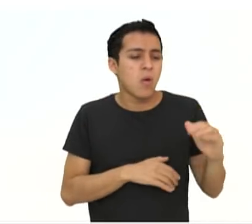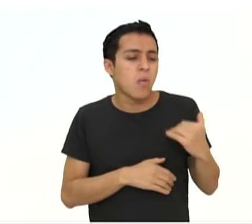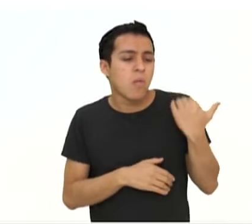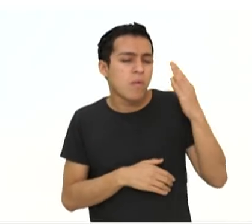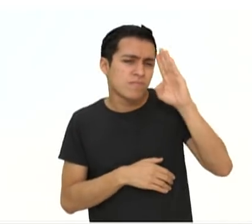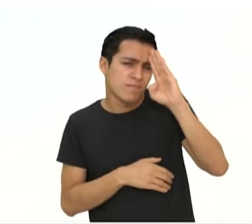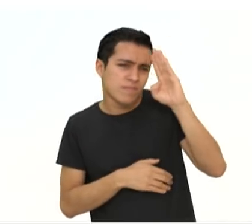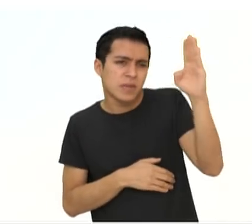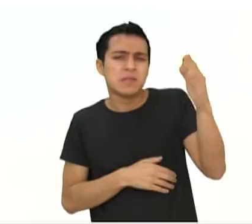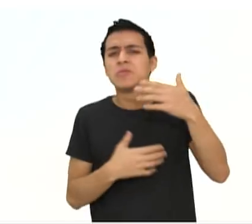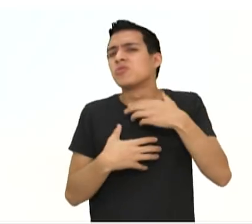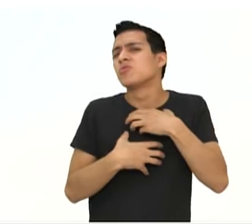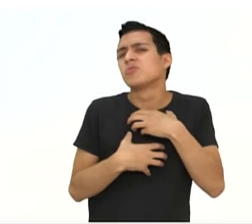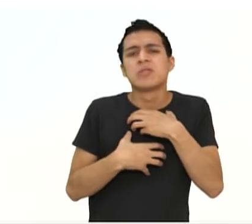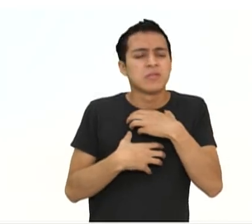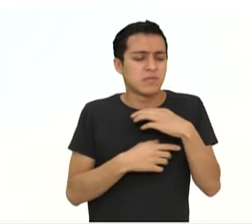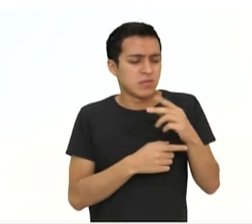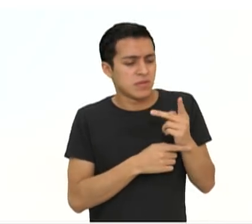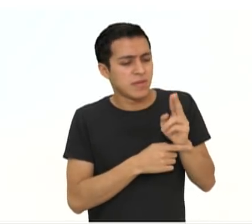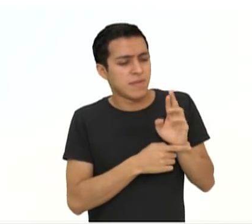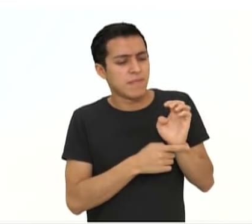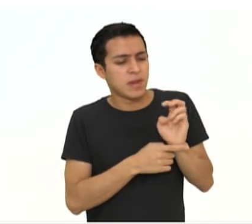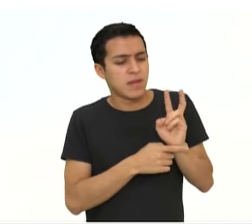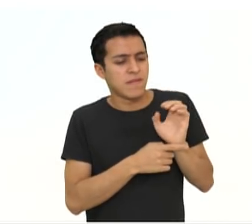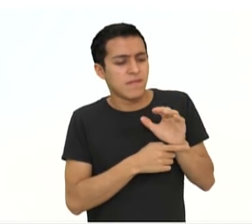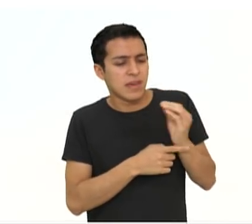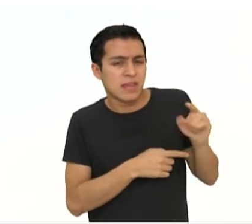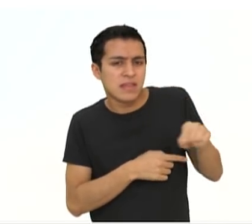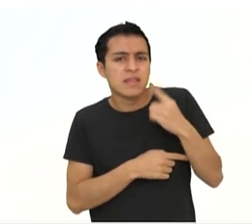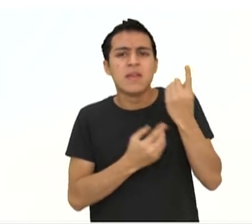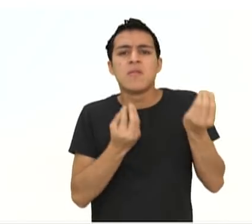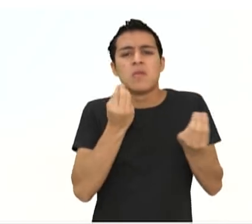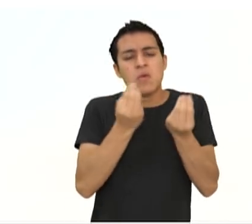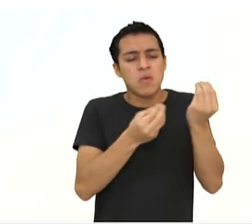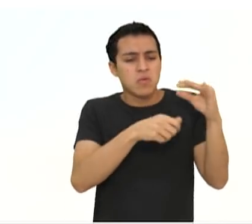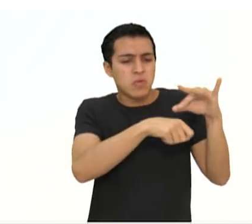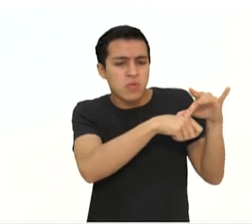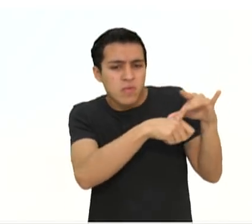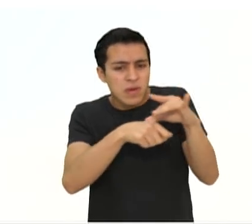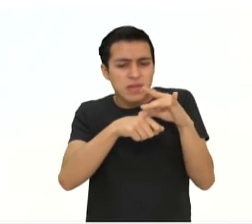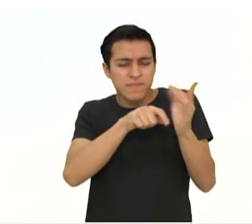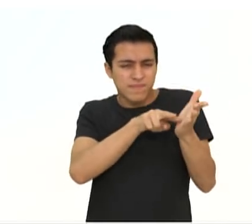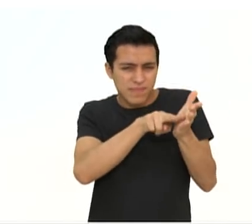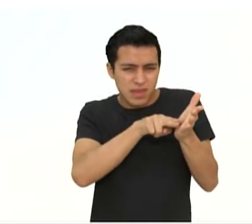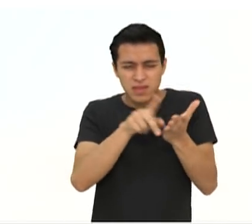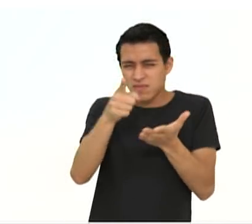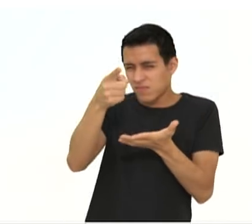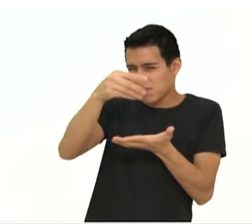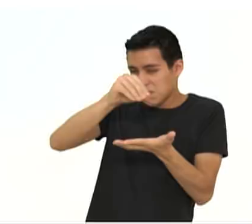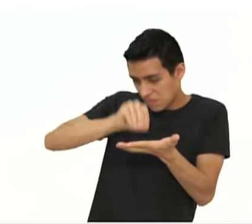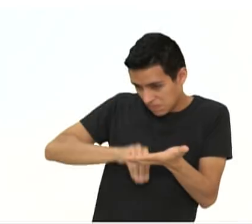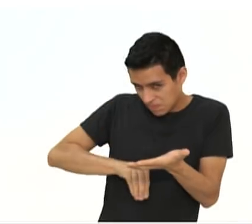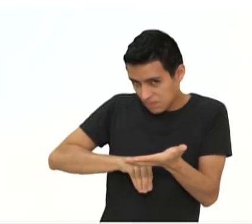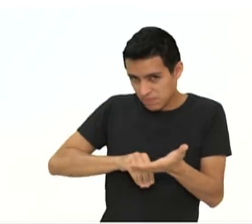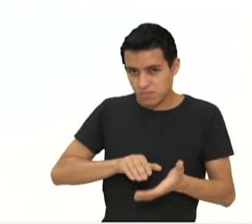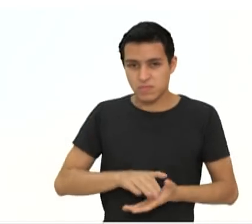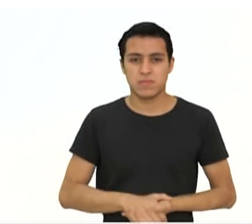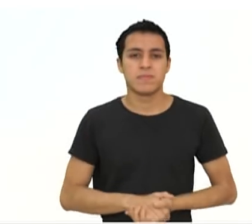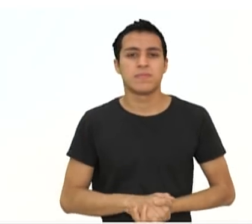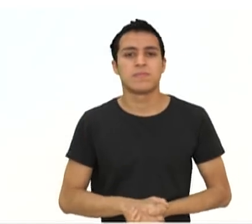o principal meio de prevenção agora de doenças bacterianas? Anote lá no seu caderno.